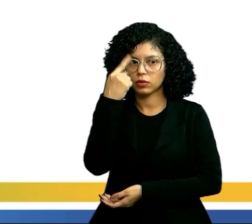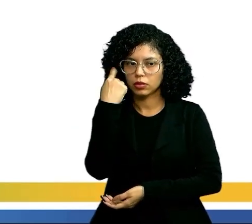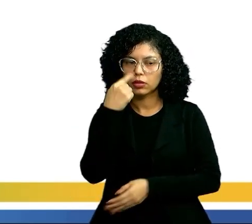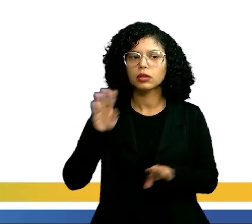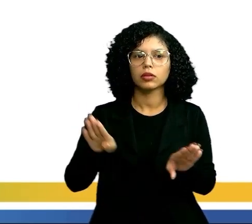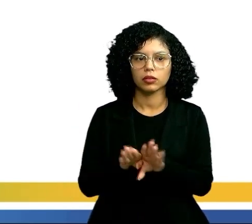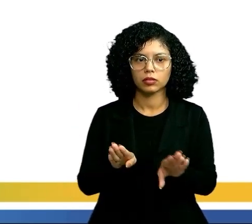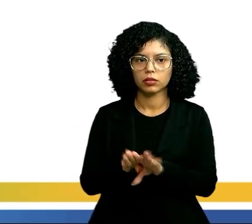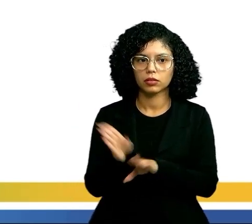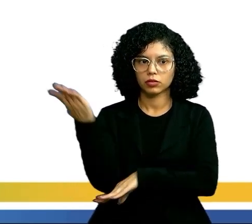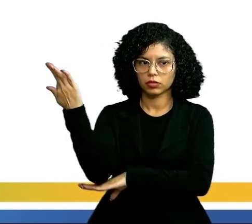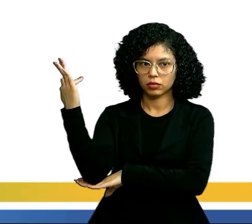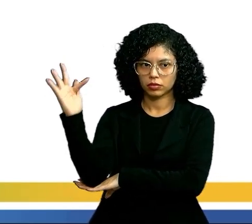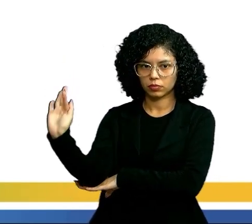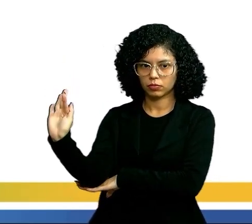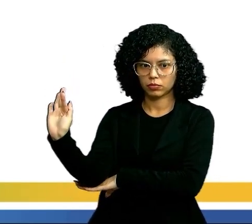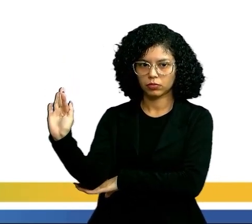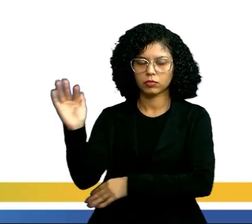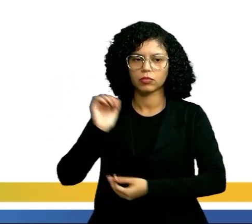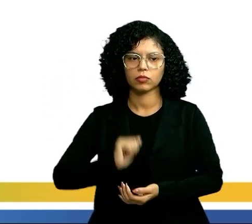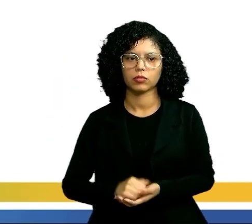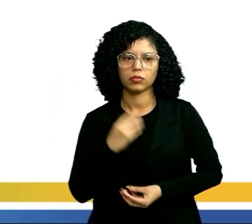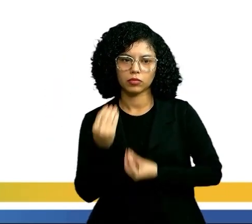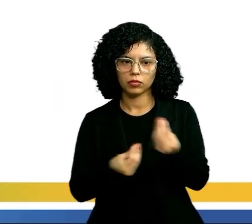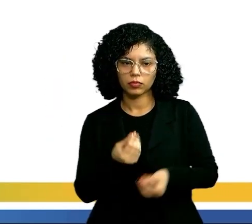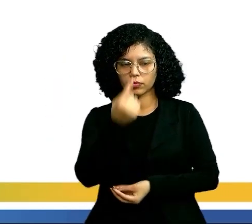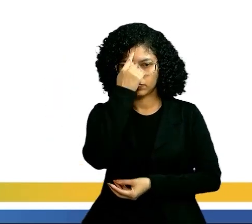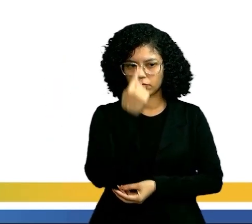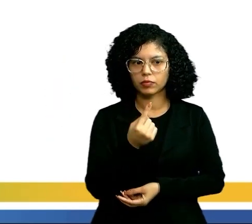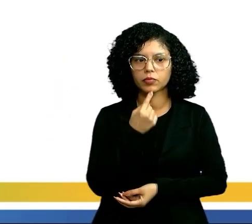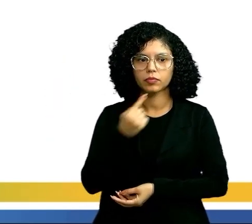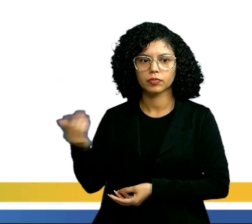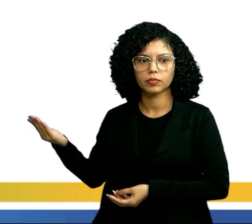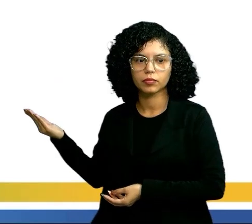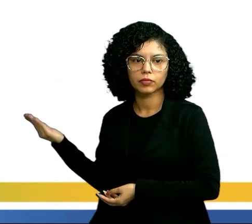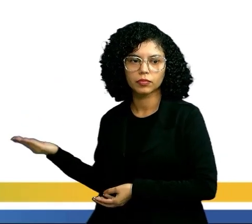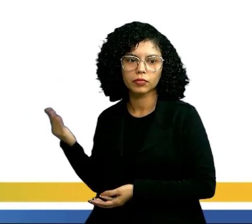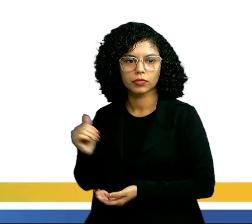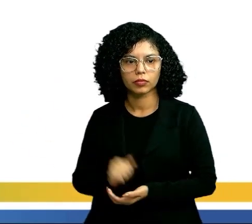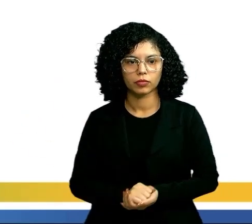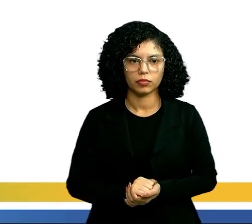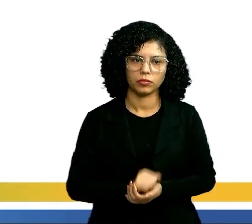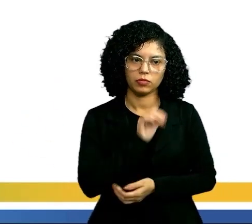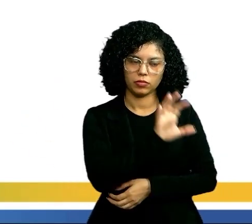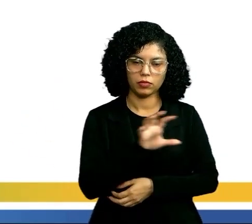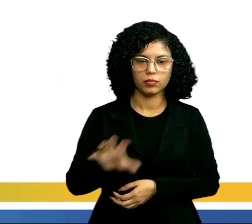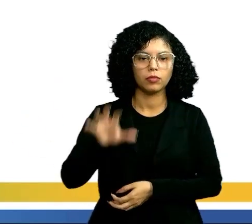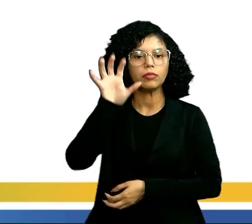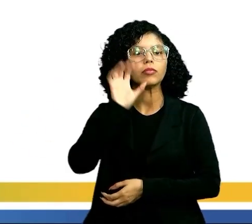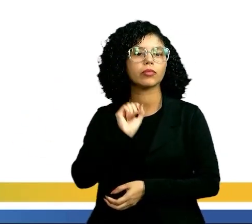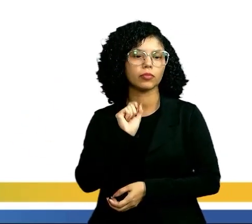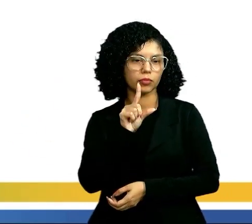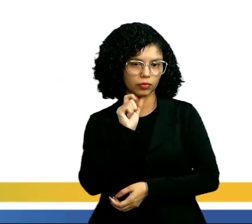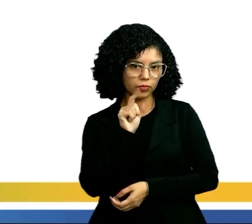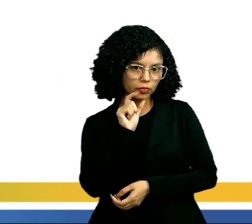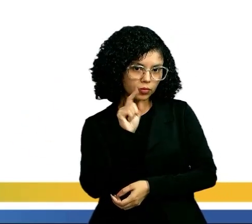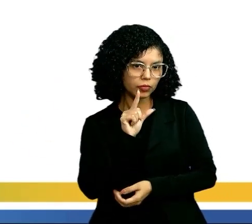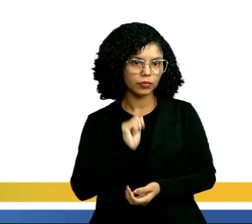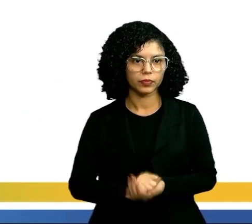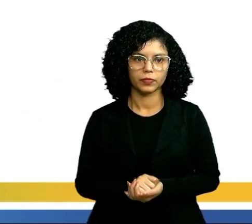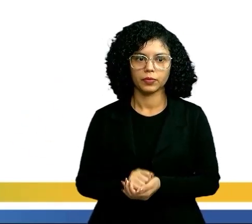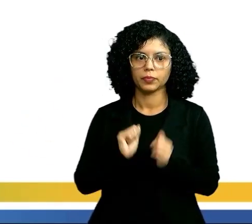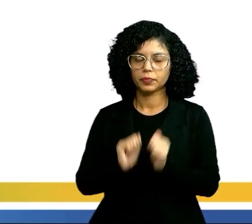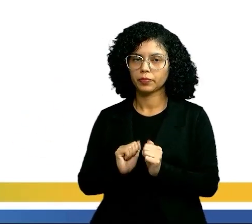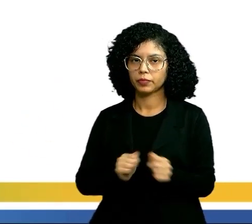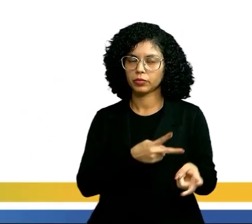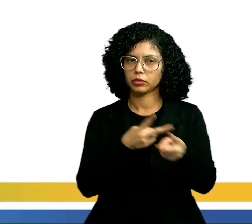e também francês. Como está mostrando aí na nossa tela, olha aí o mapinha da América Latina como é diferente. O que é que a